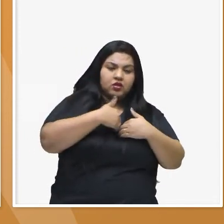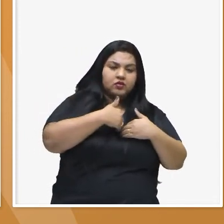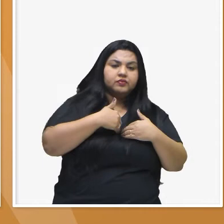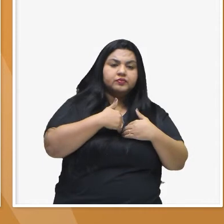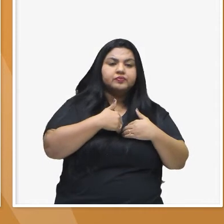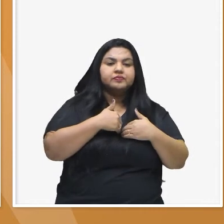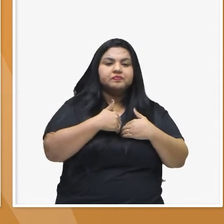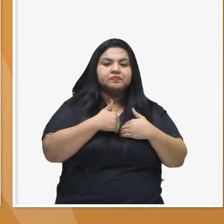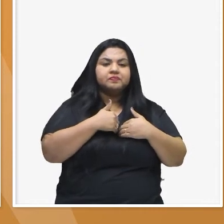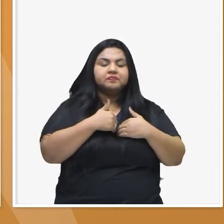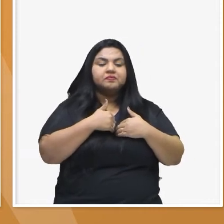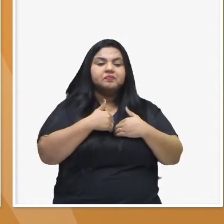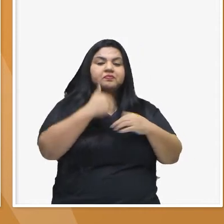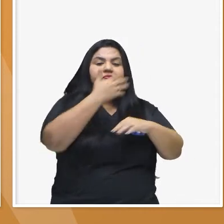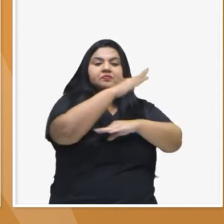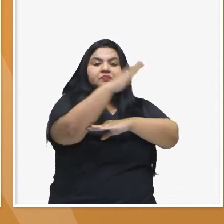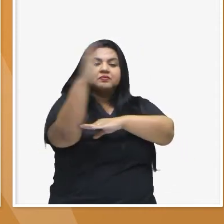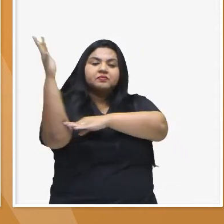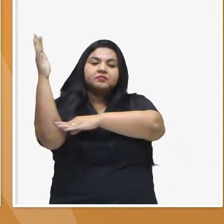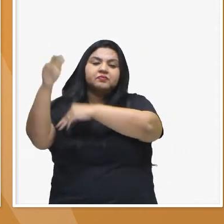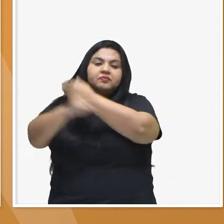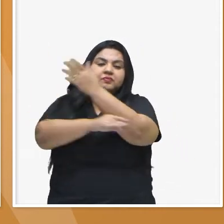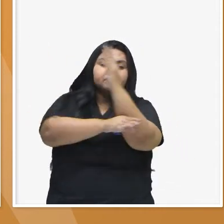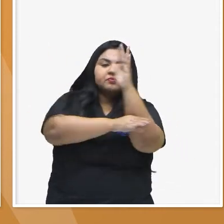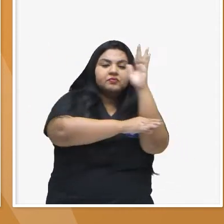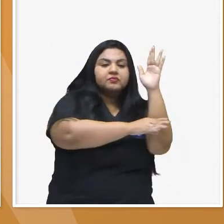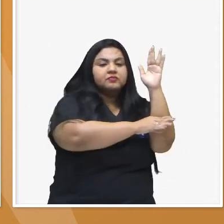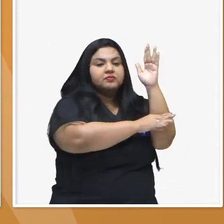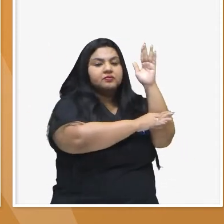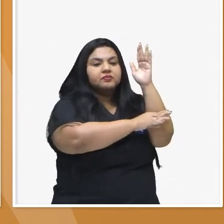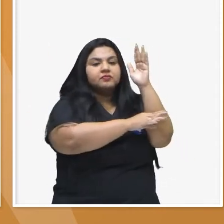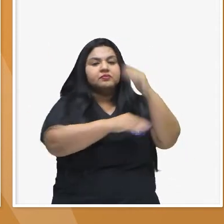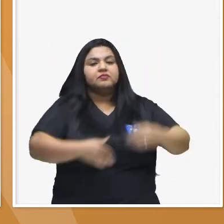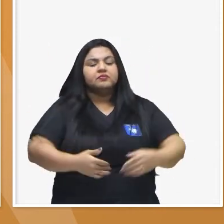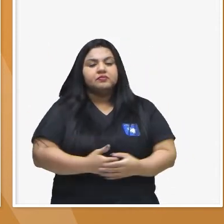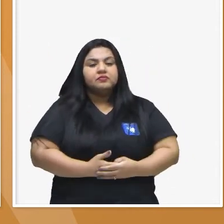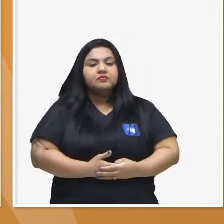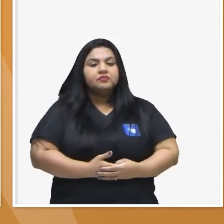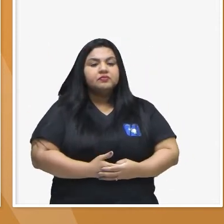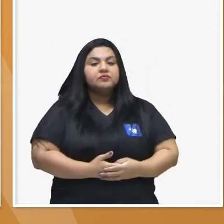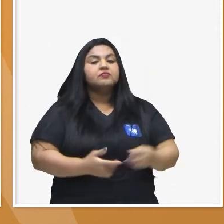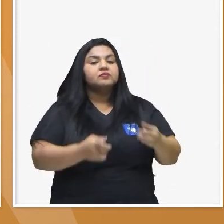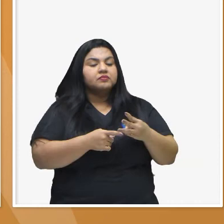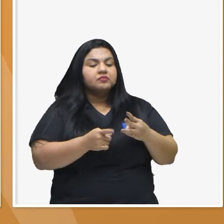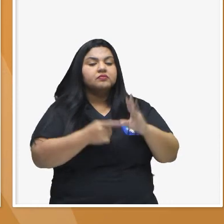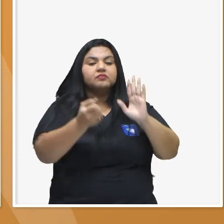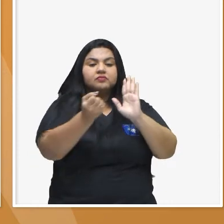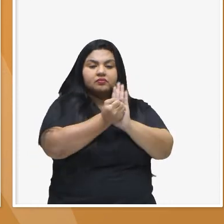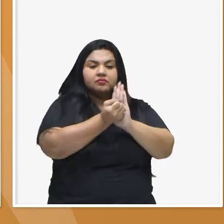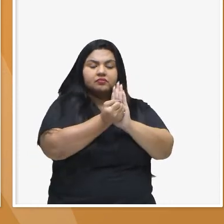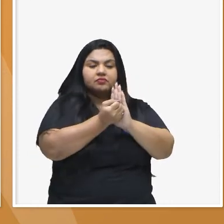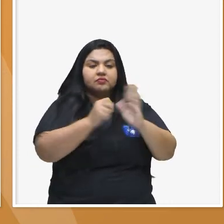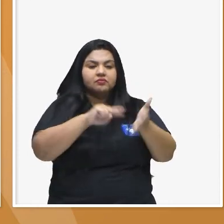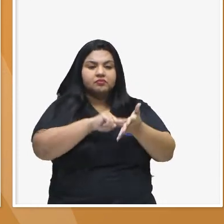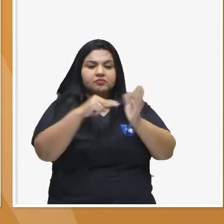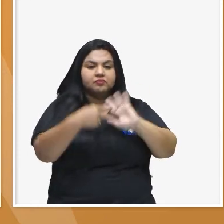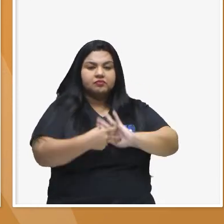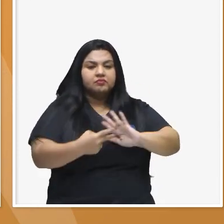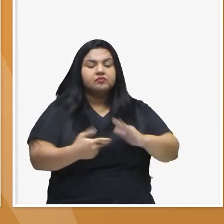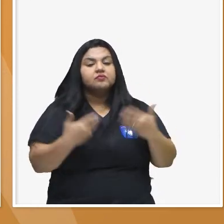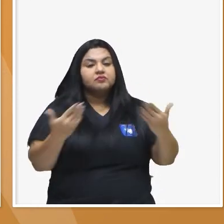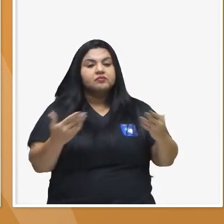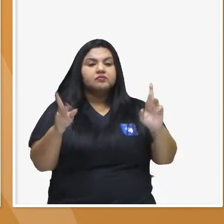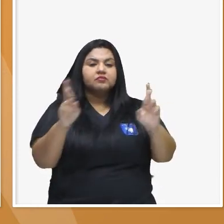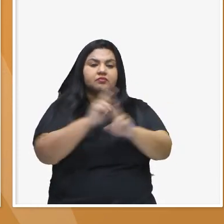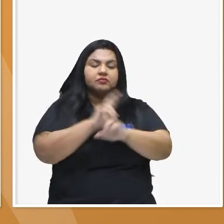qual nós estamos cercados por ela, obviamente, pelos símbolos, pelo mundo simbólico. E essa